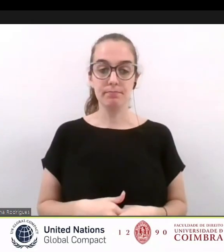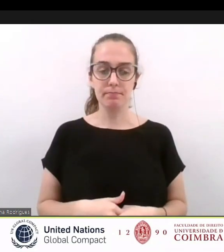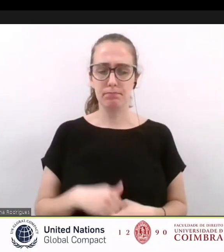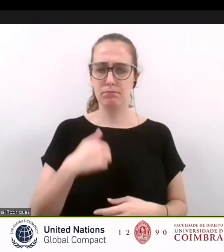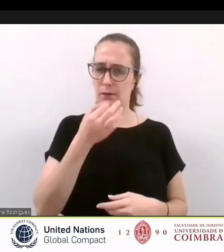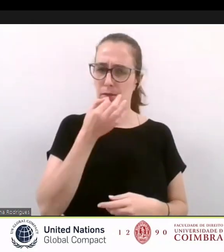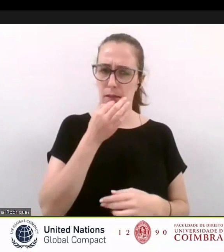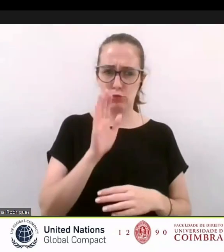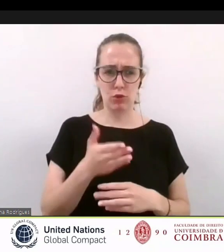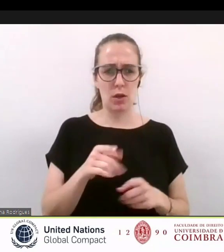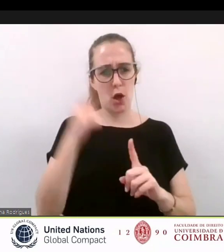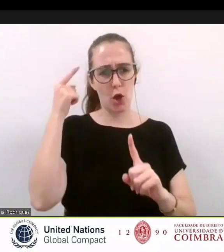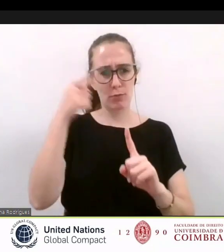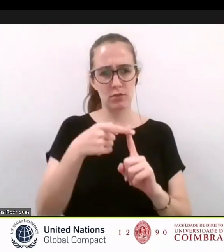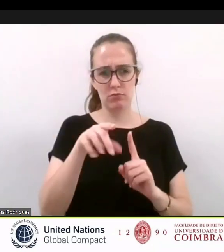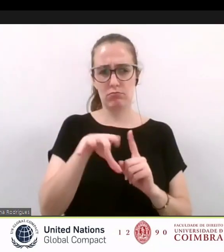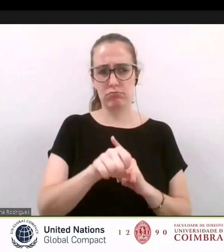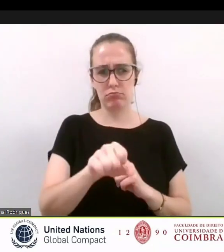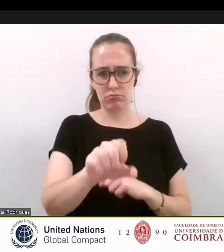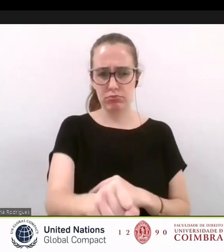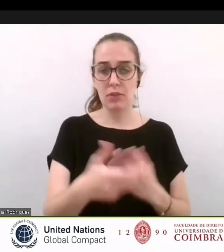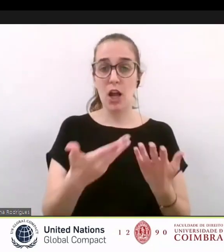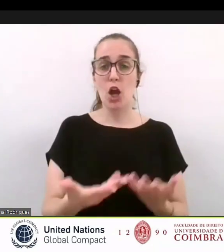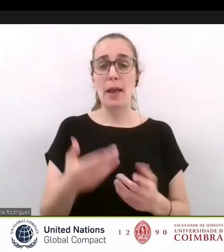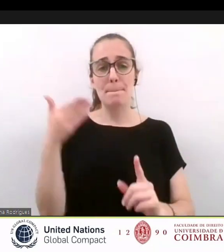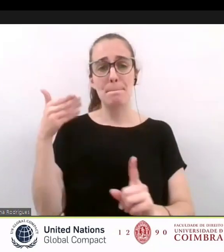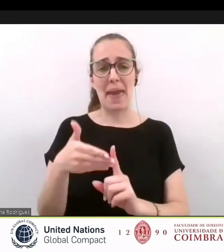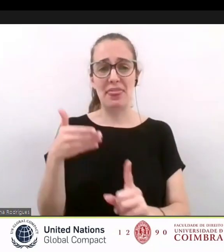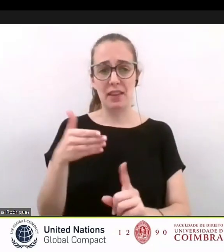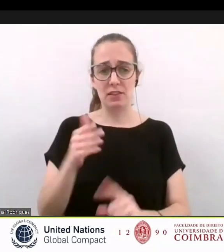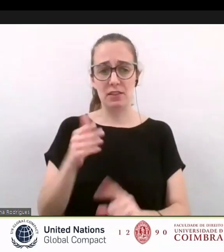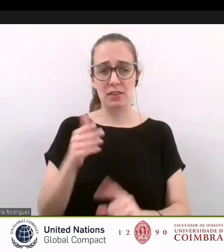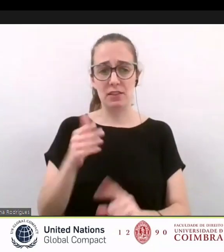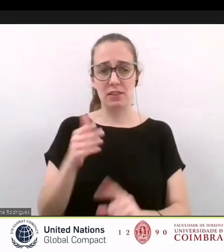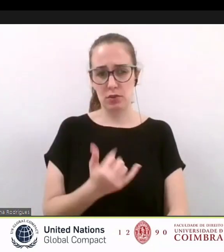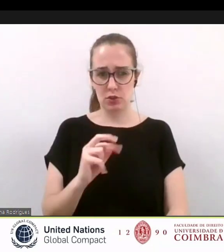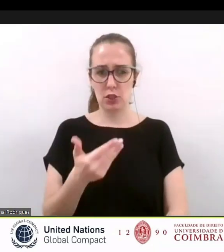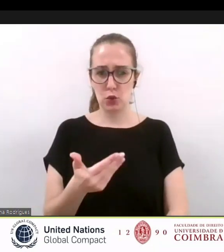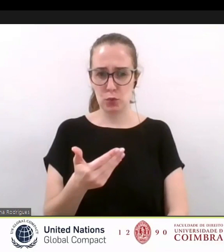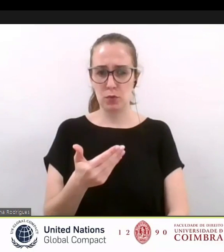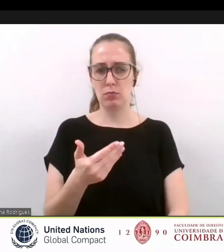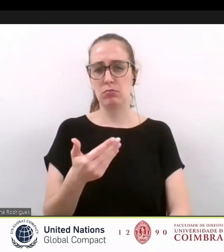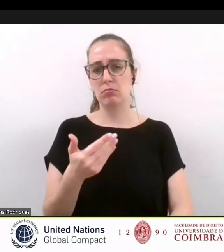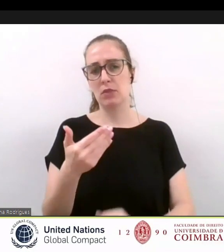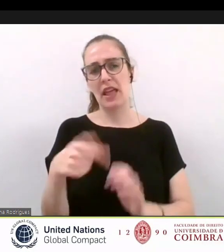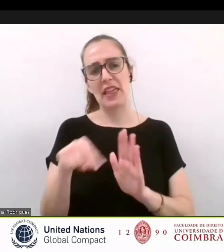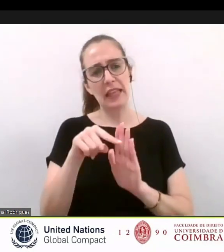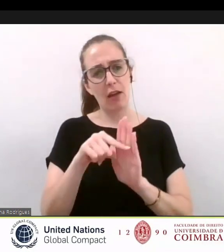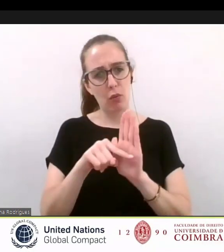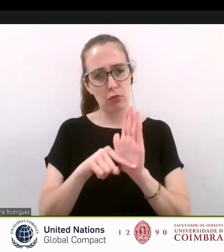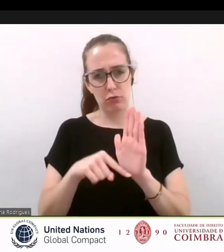metas, neste momento já são 231 metas, 231 indicadores em que